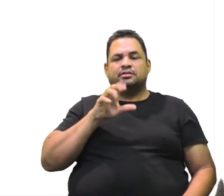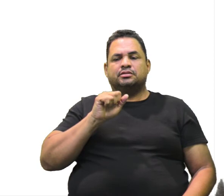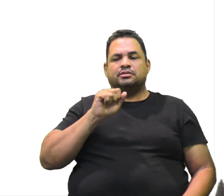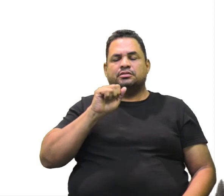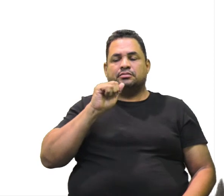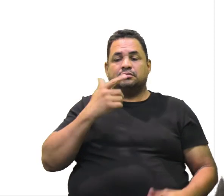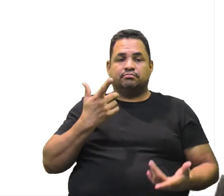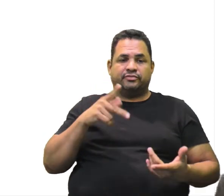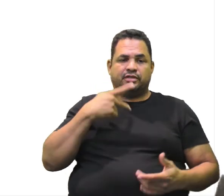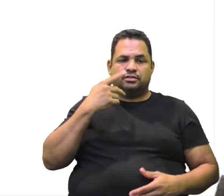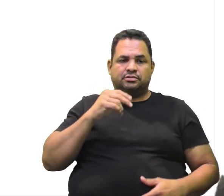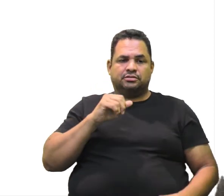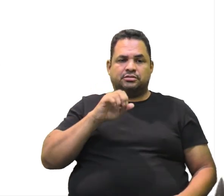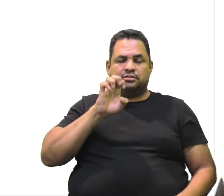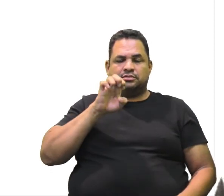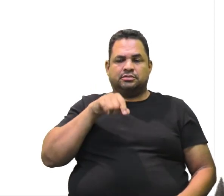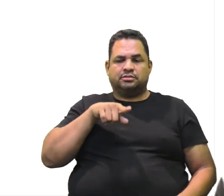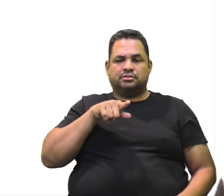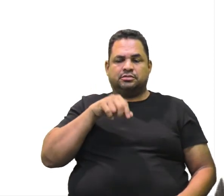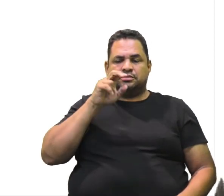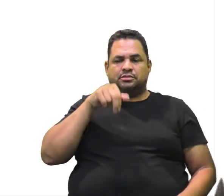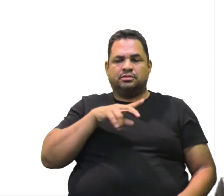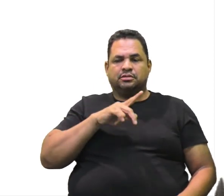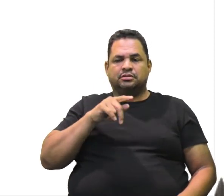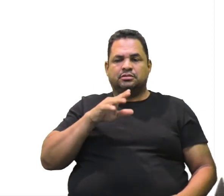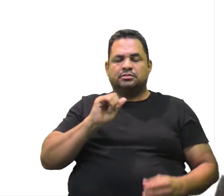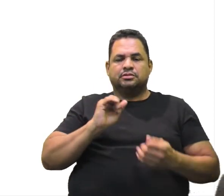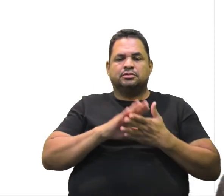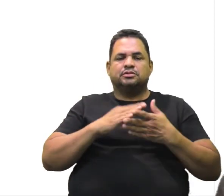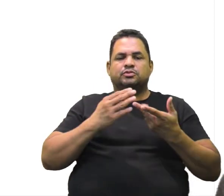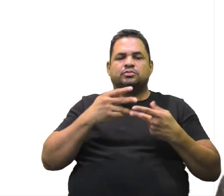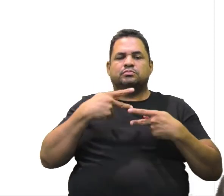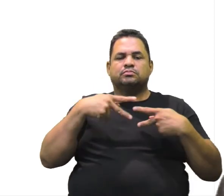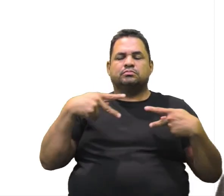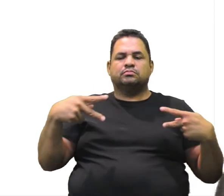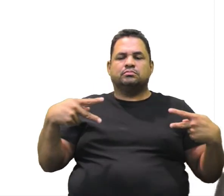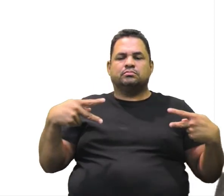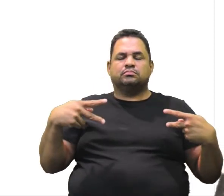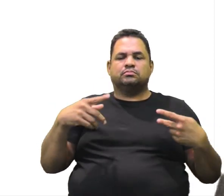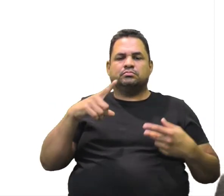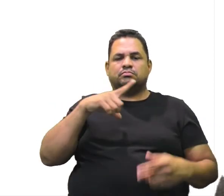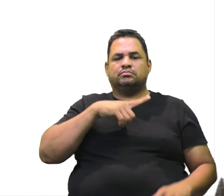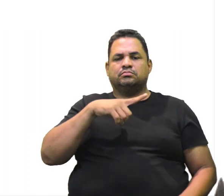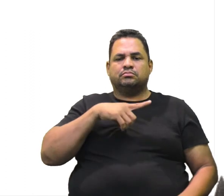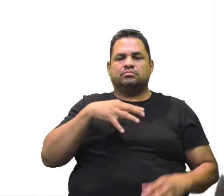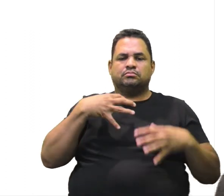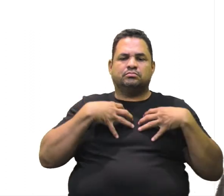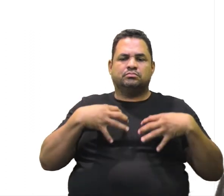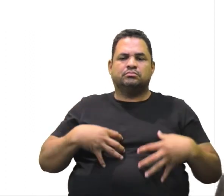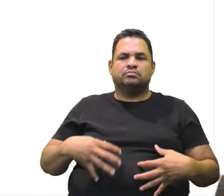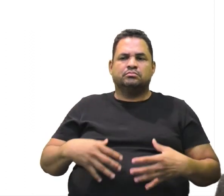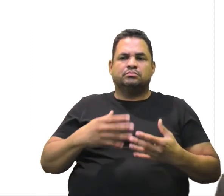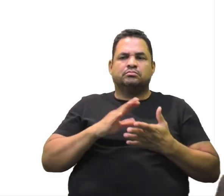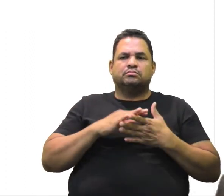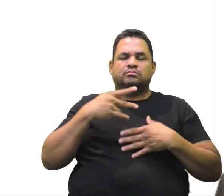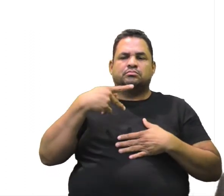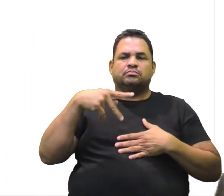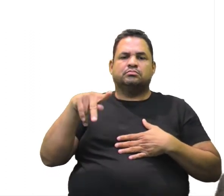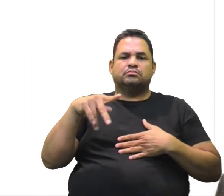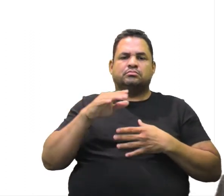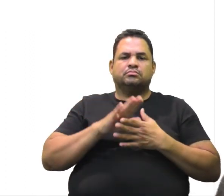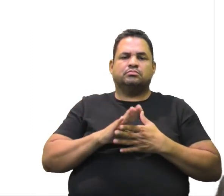enzima, são tipos de proteínas que existem no organismo